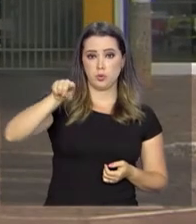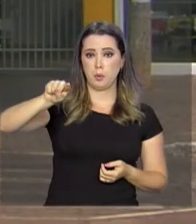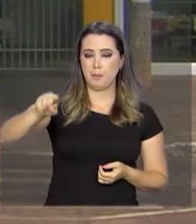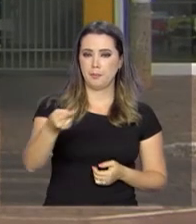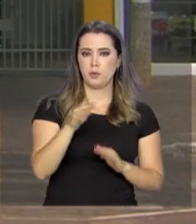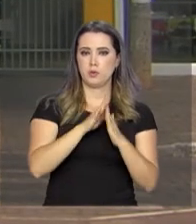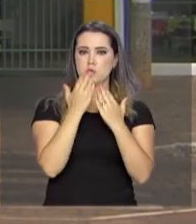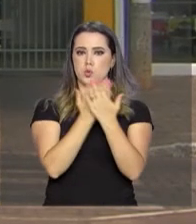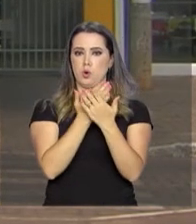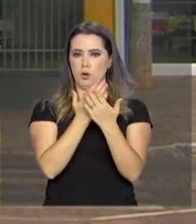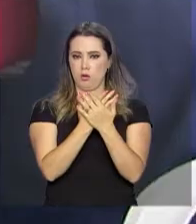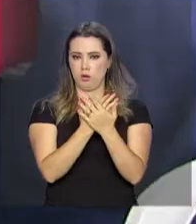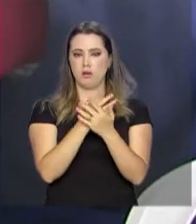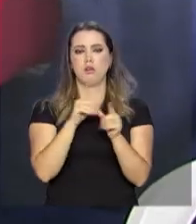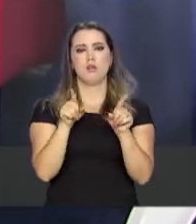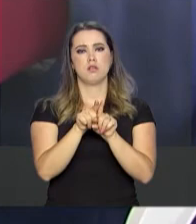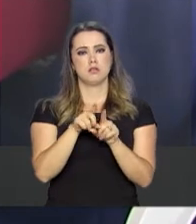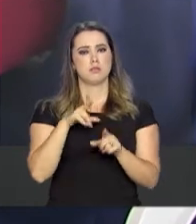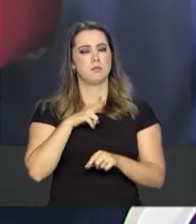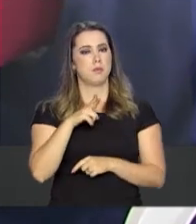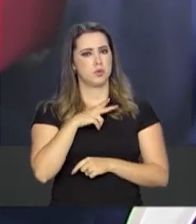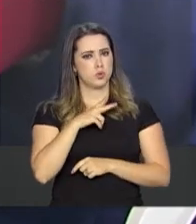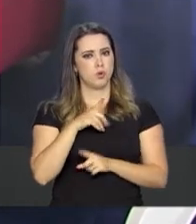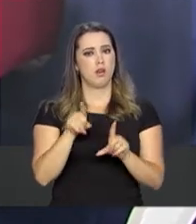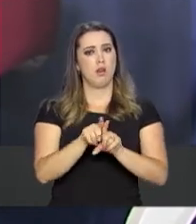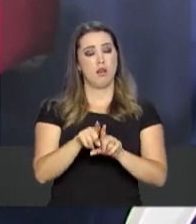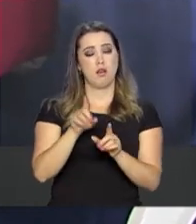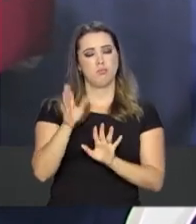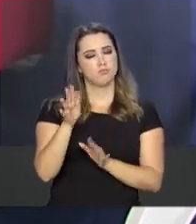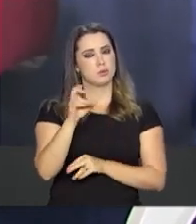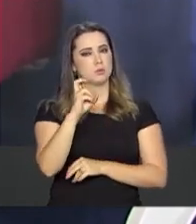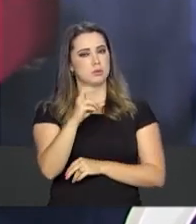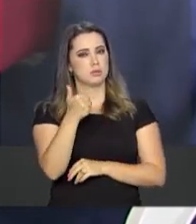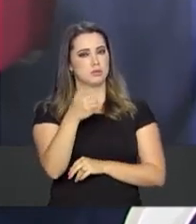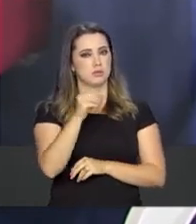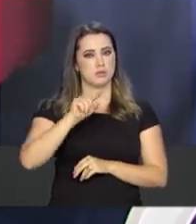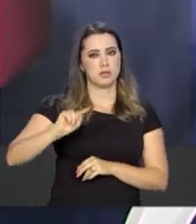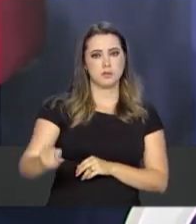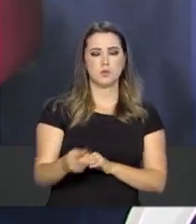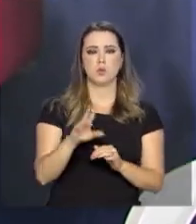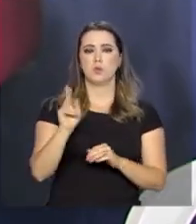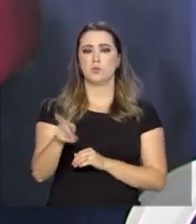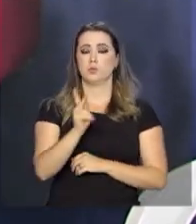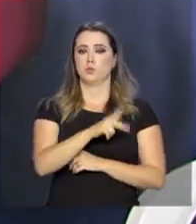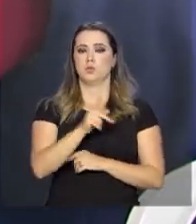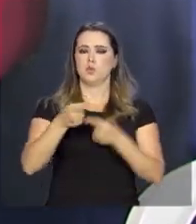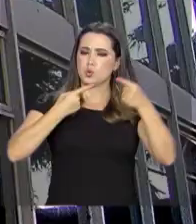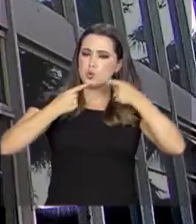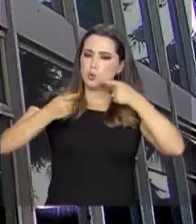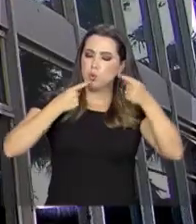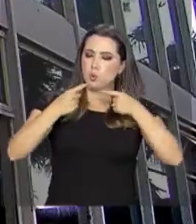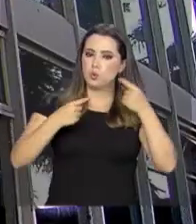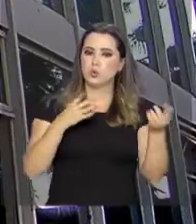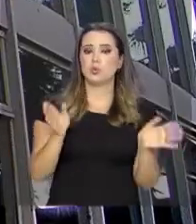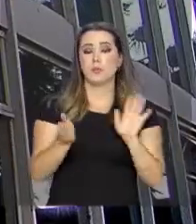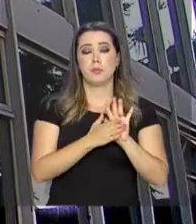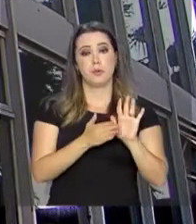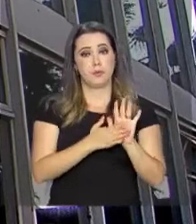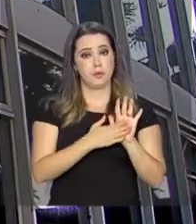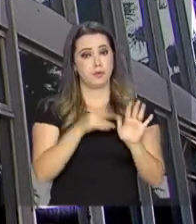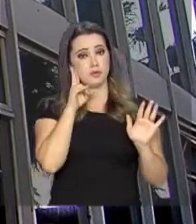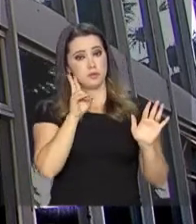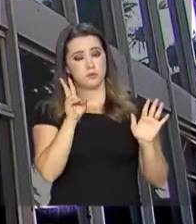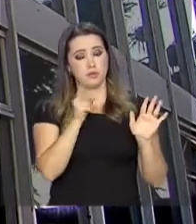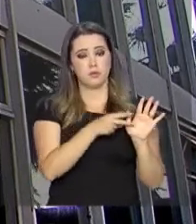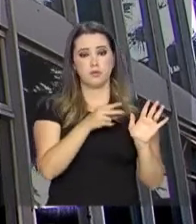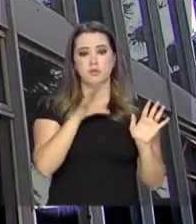de ensino médio e cerca de 510 mil professores discutem e avaliam a proposta que está em análise no